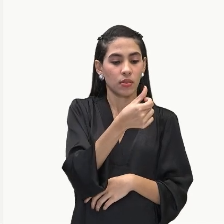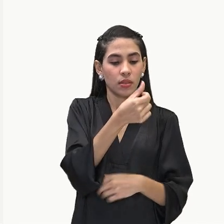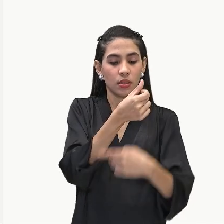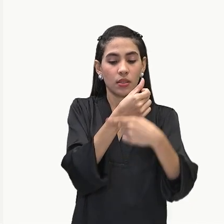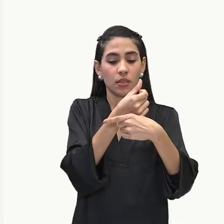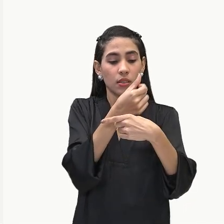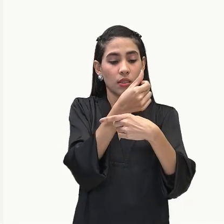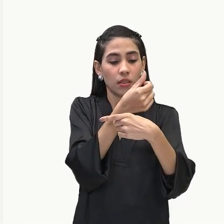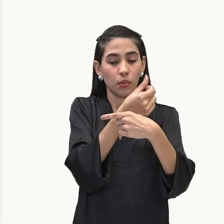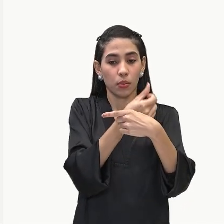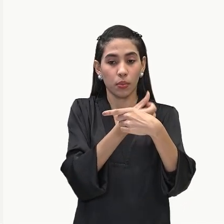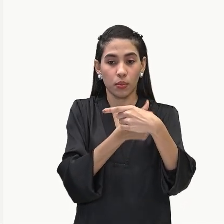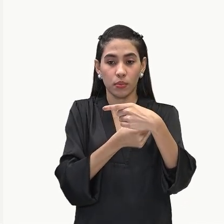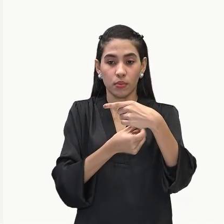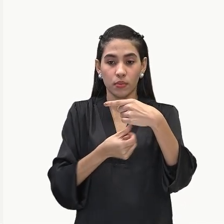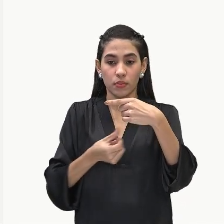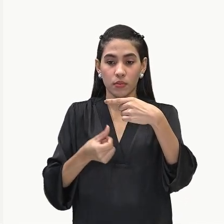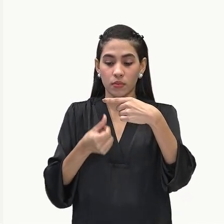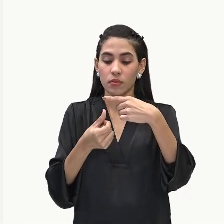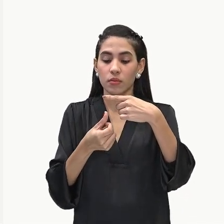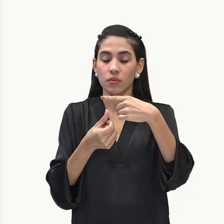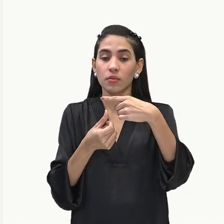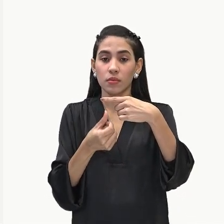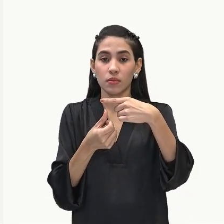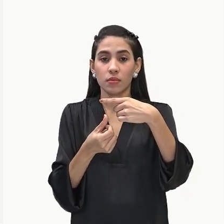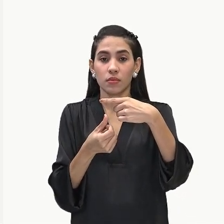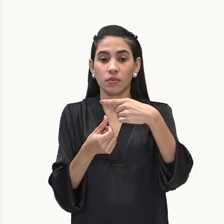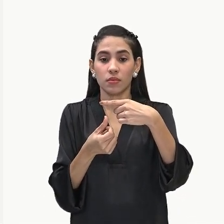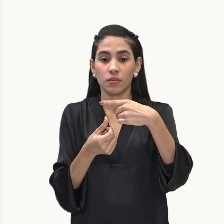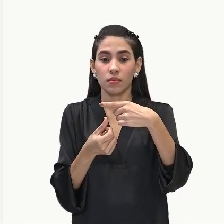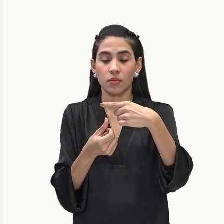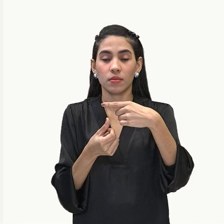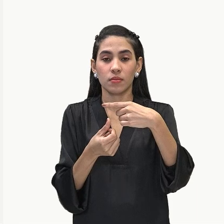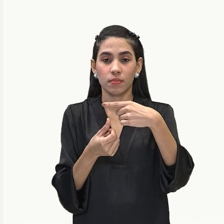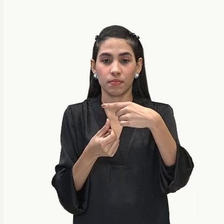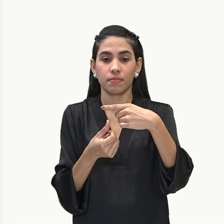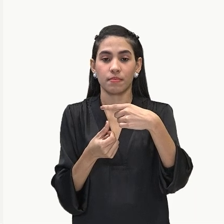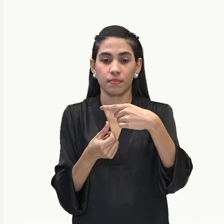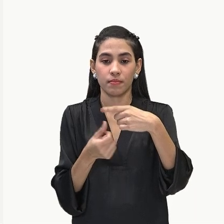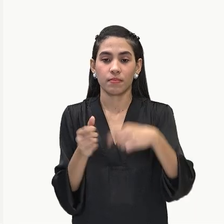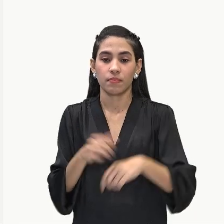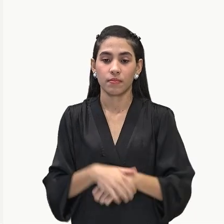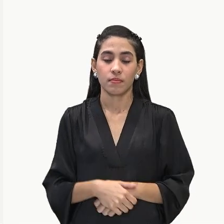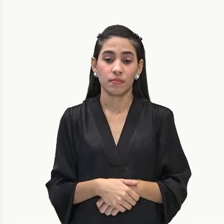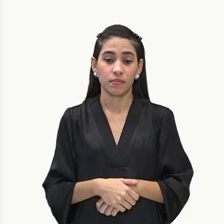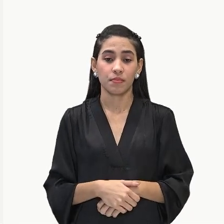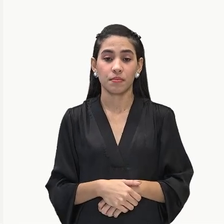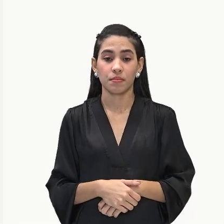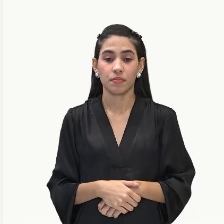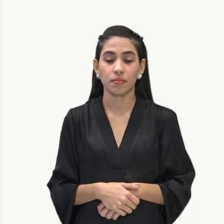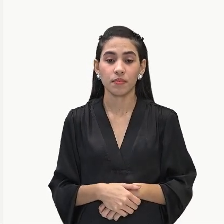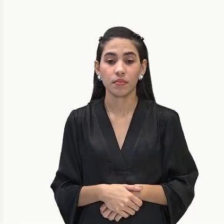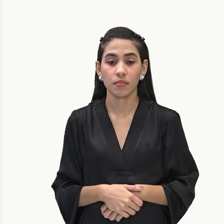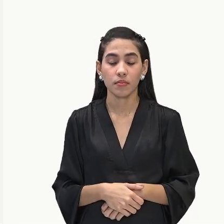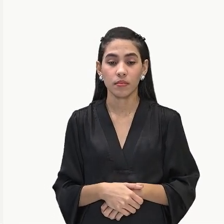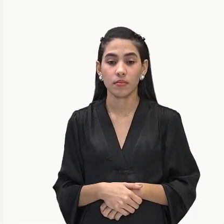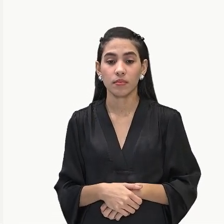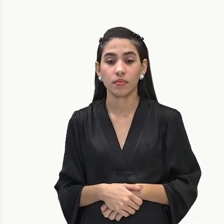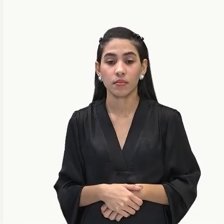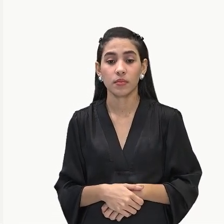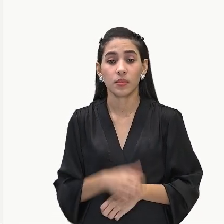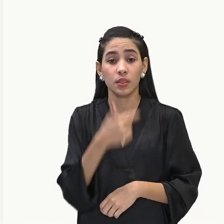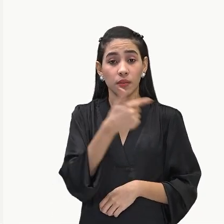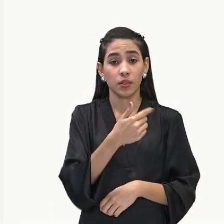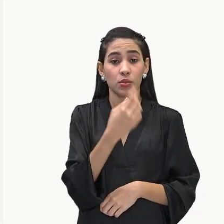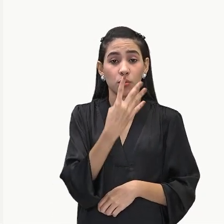passar dividindo o termo que já está lá no outro membro, tudo bem? Então,